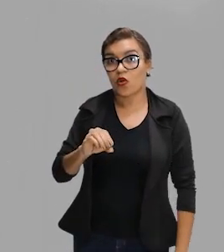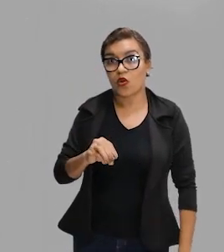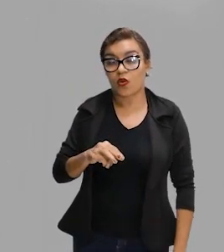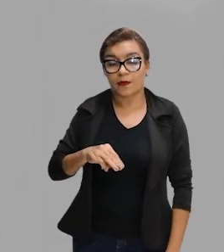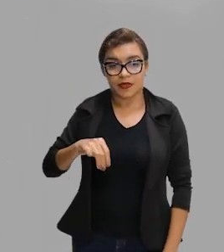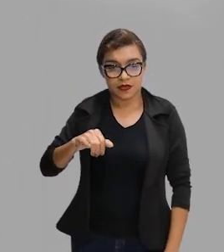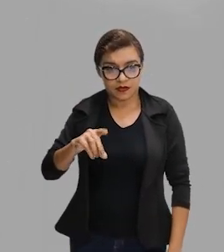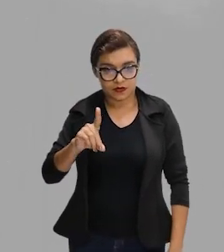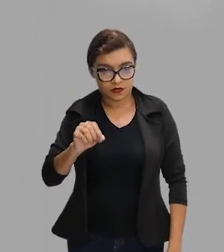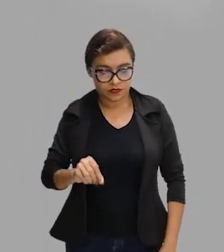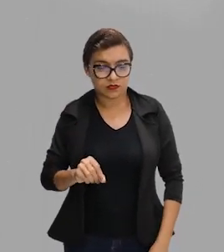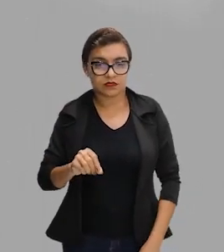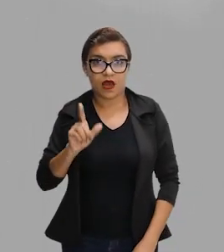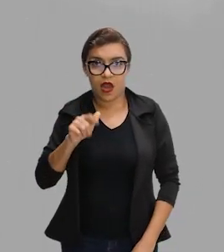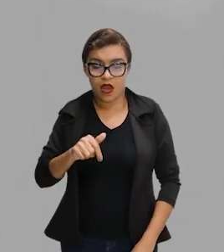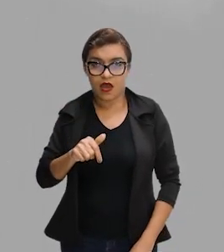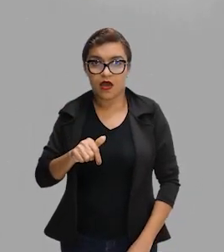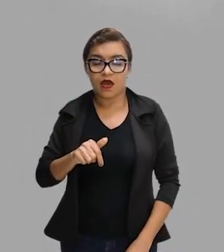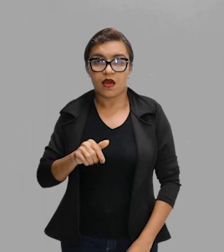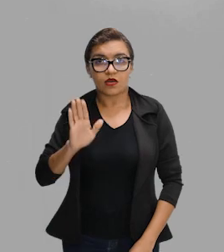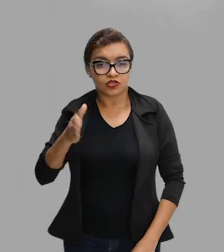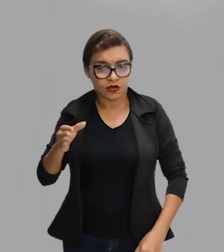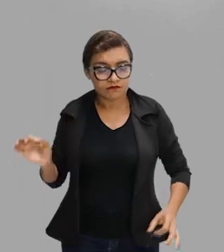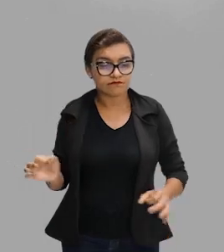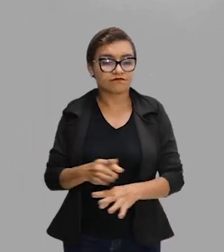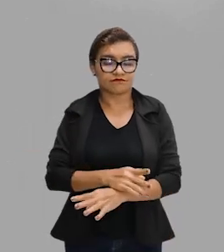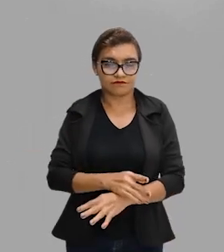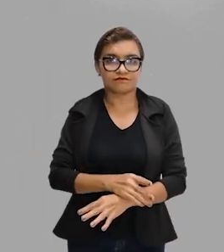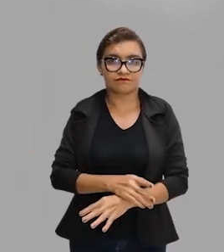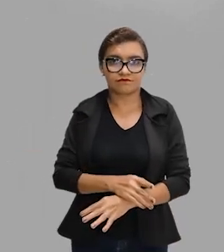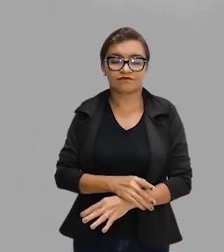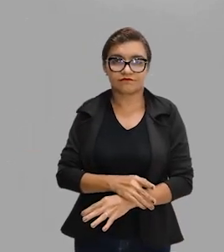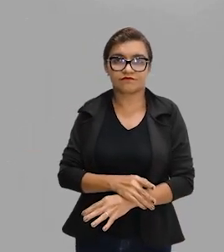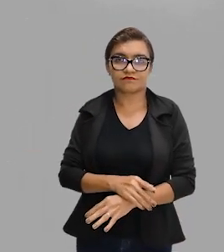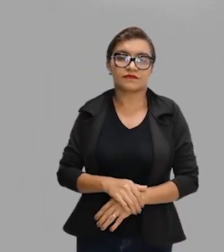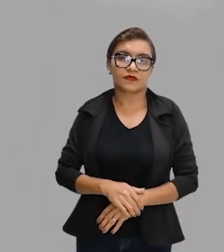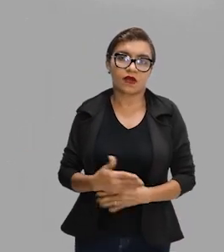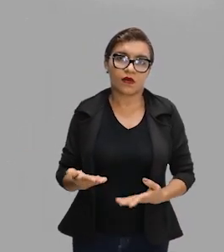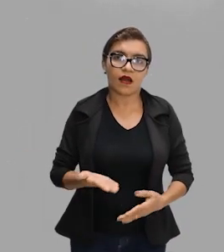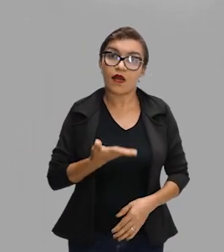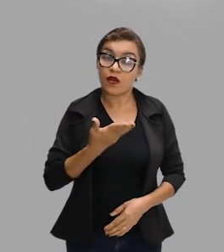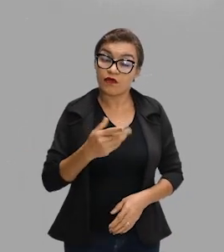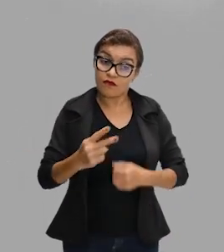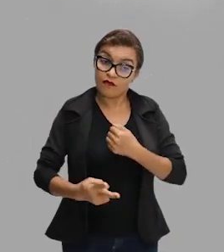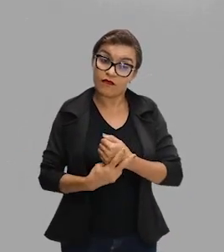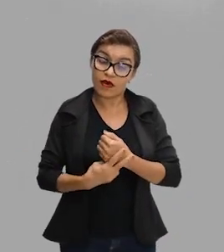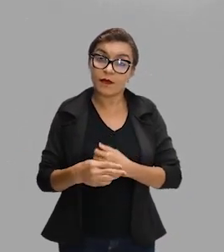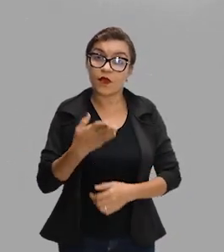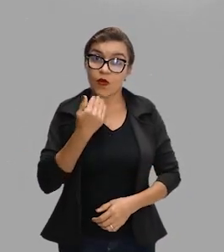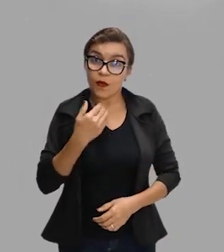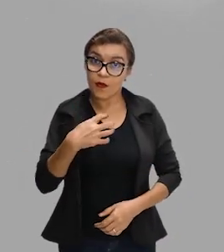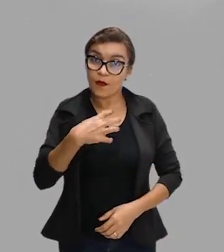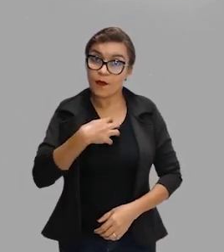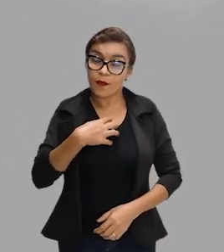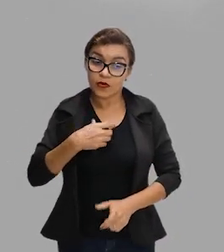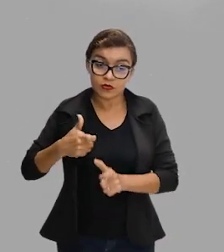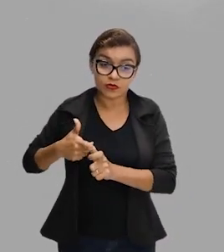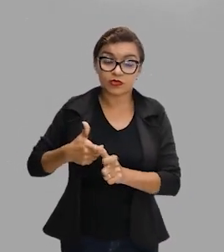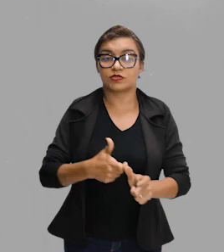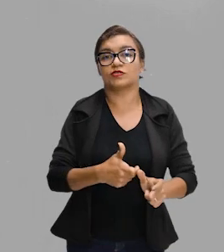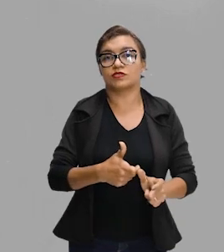no particípio, tá? E aqui, como a la una, o verbo comer está no modo